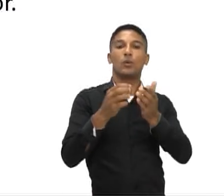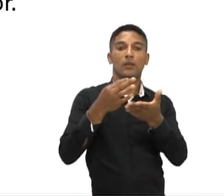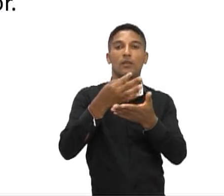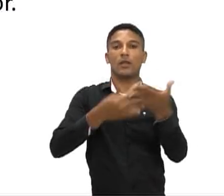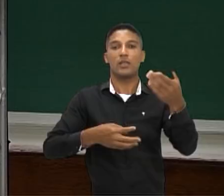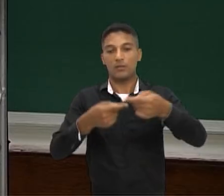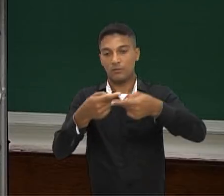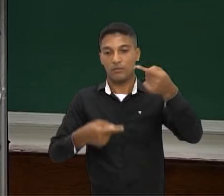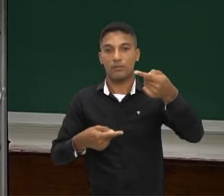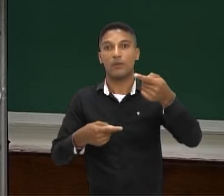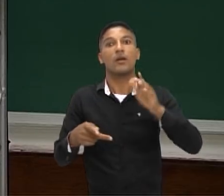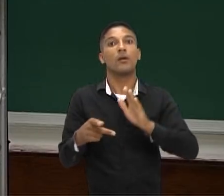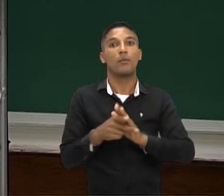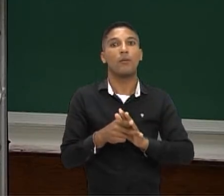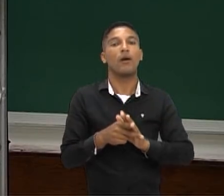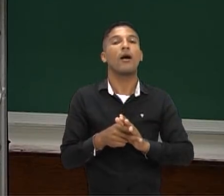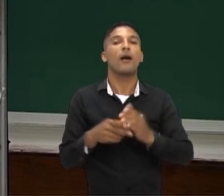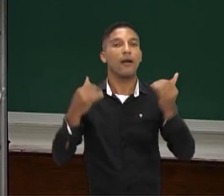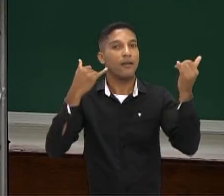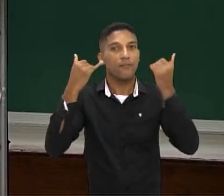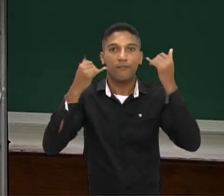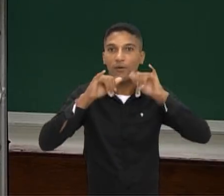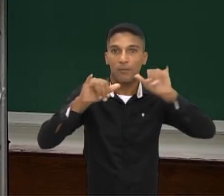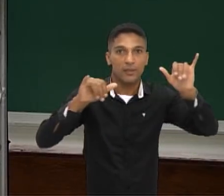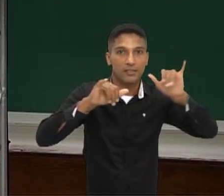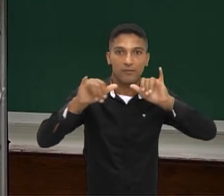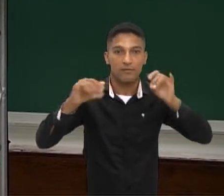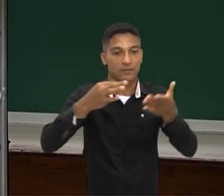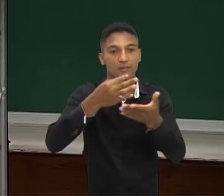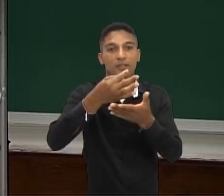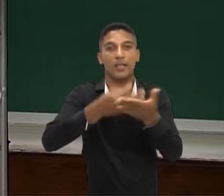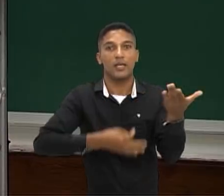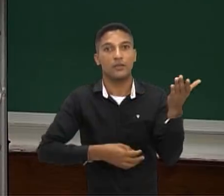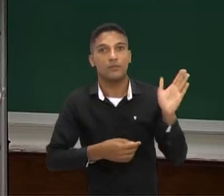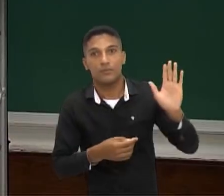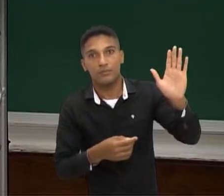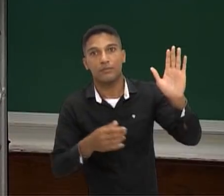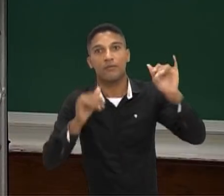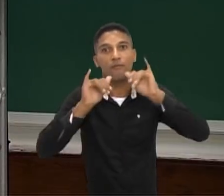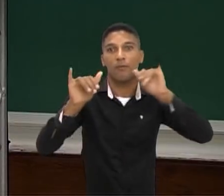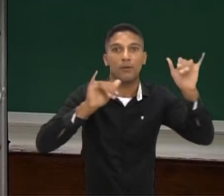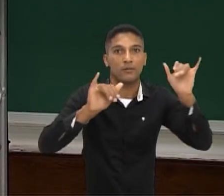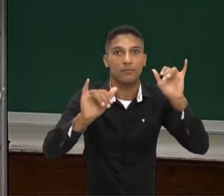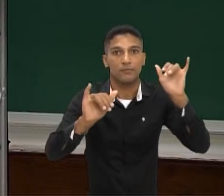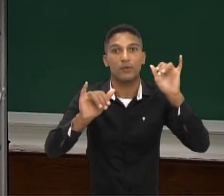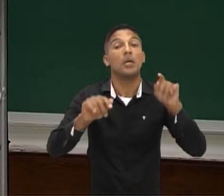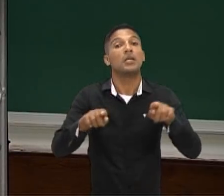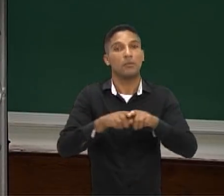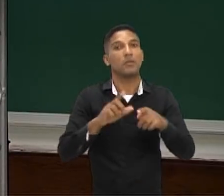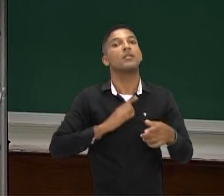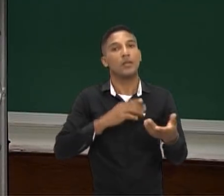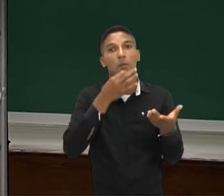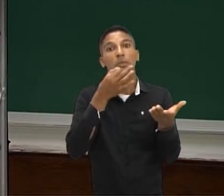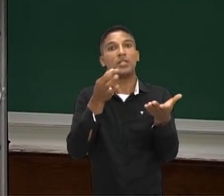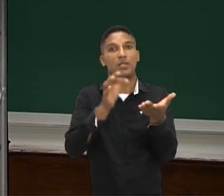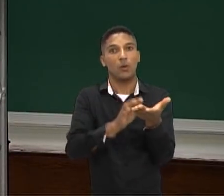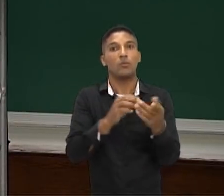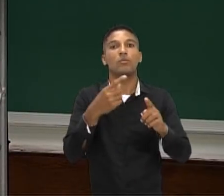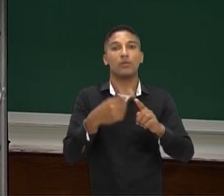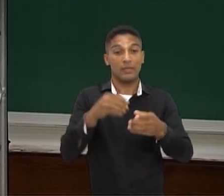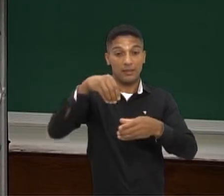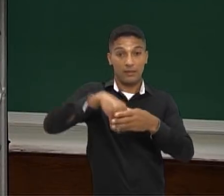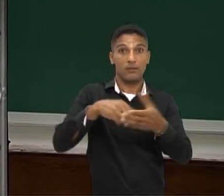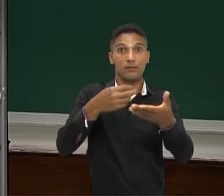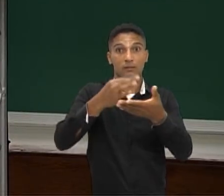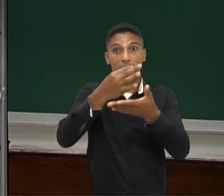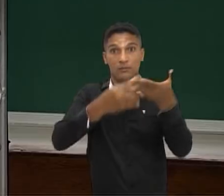como informativo, mas também ele é opinativo, porque ele apresenta as percepções do autor no final do texto. Então, quem conseguiu